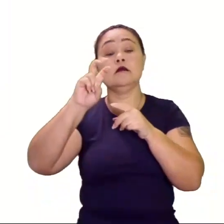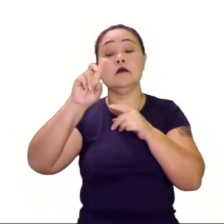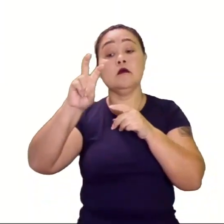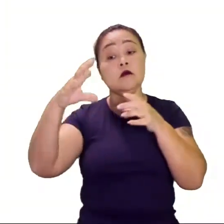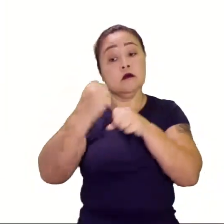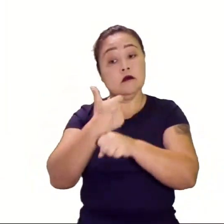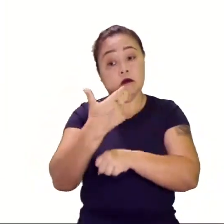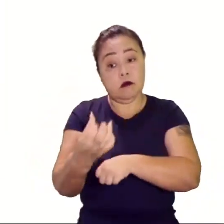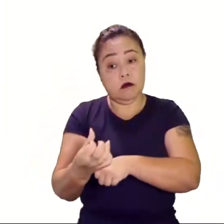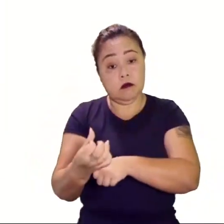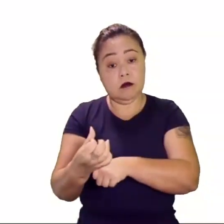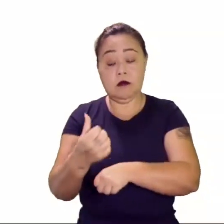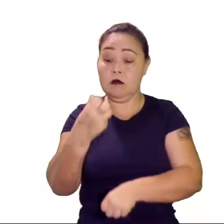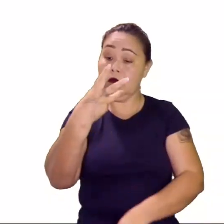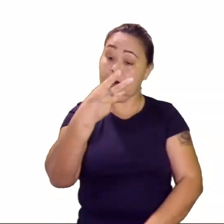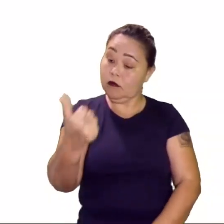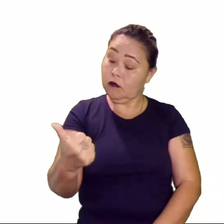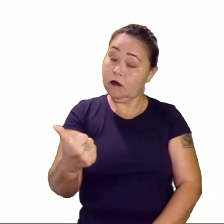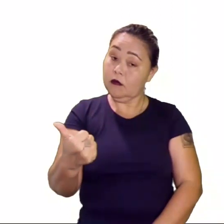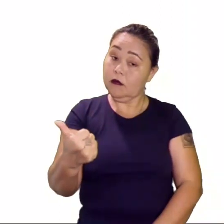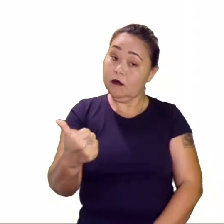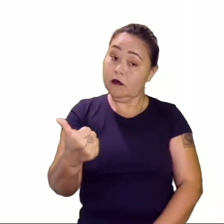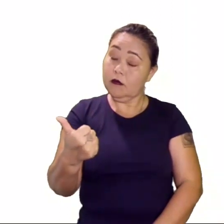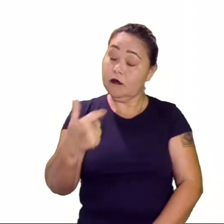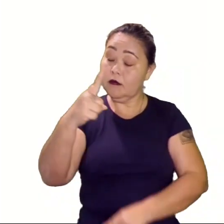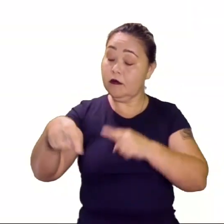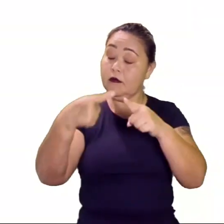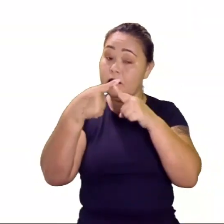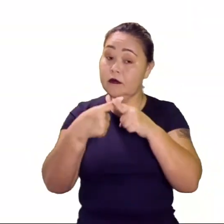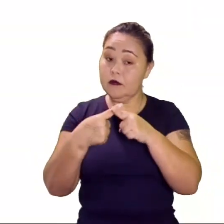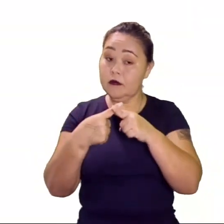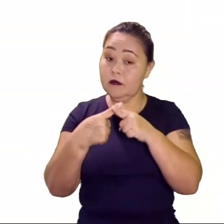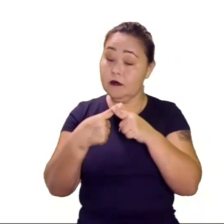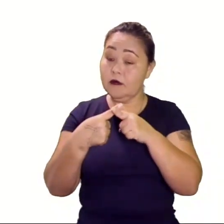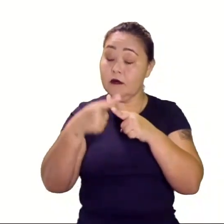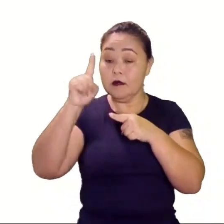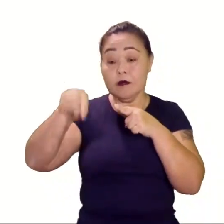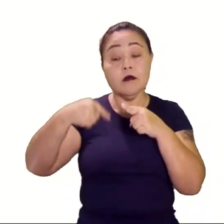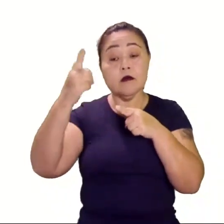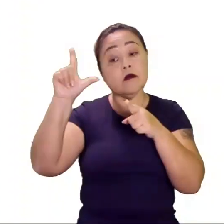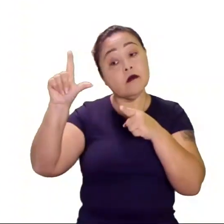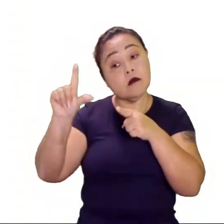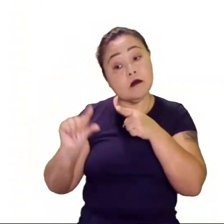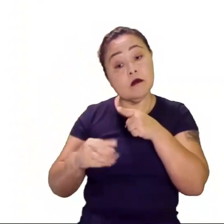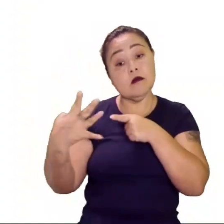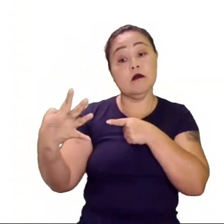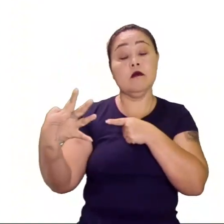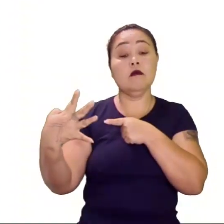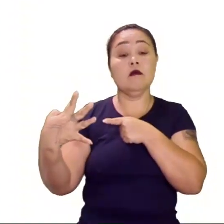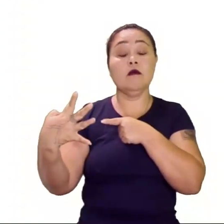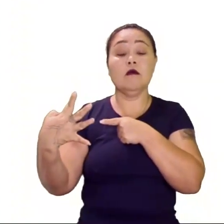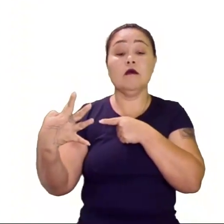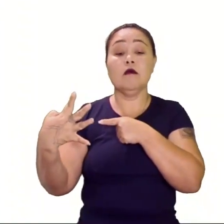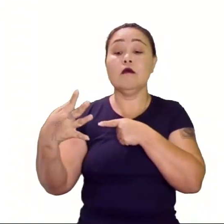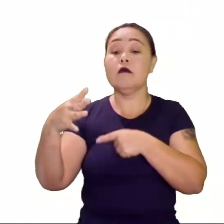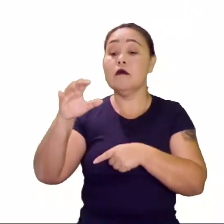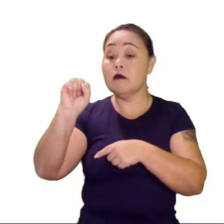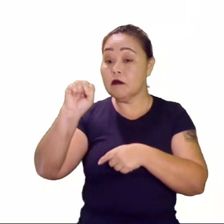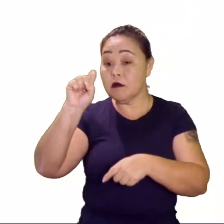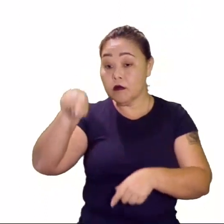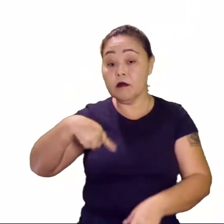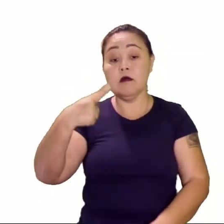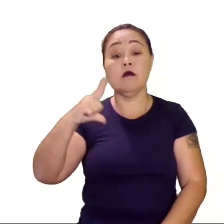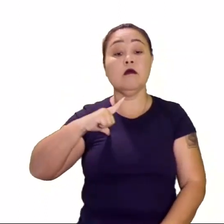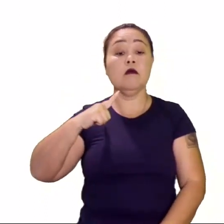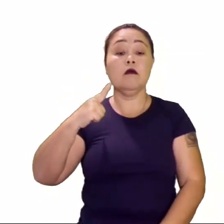mais 26? 31. 31, que multiplica 8 dividido por 2, que a gente está simplificando. 4. 4, né? Então, meu S8